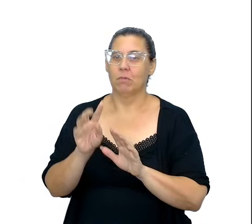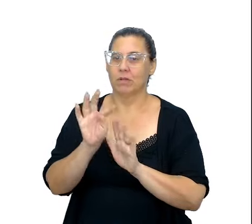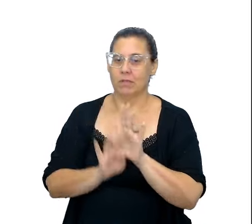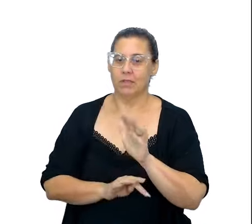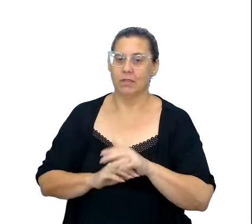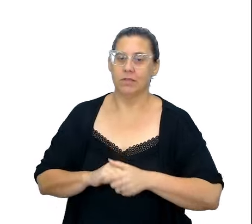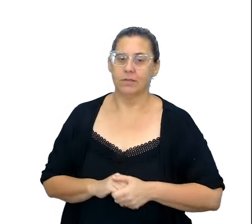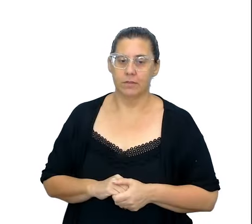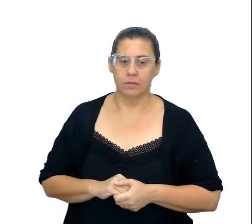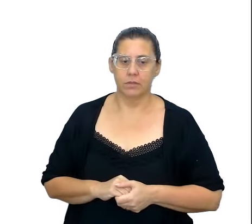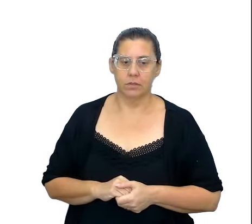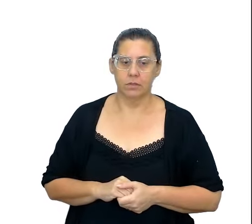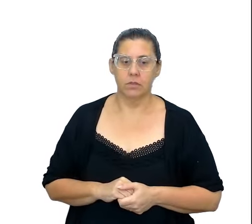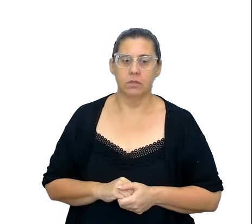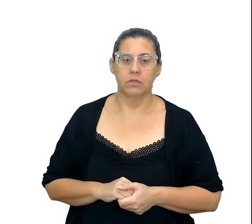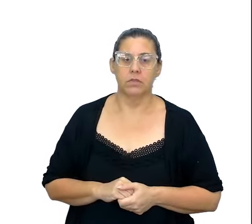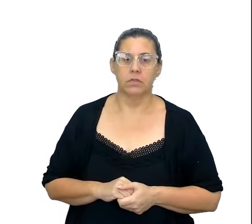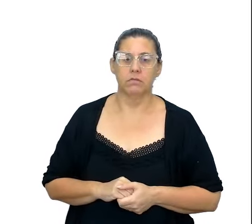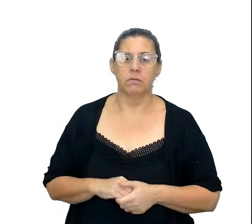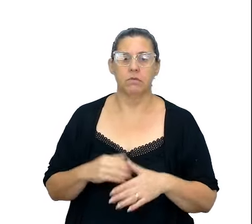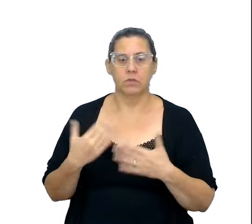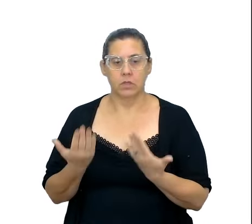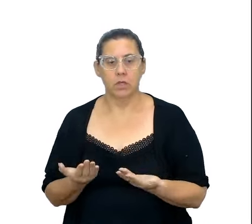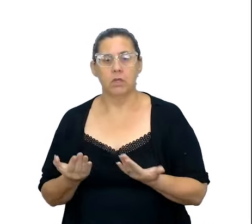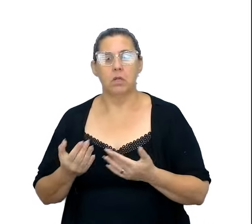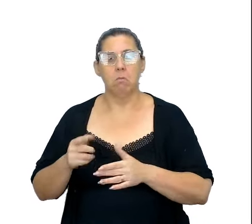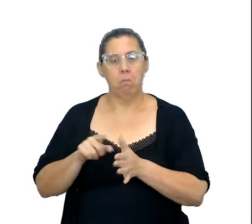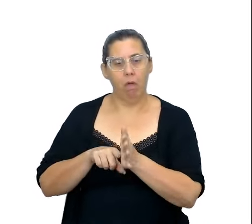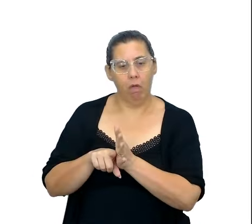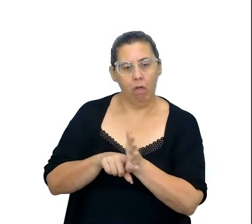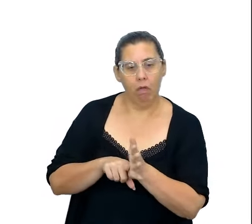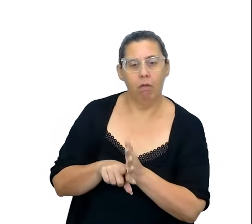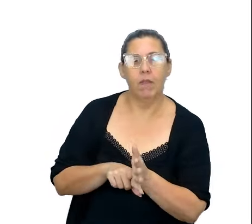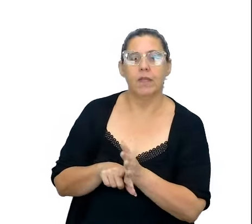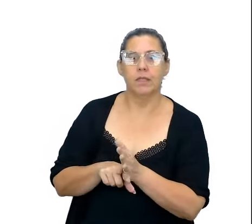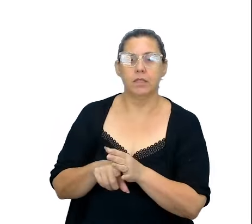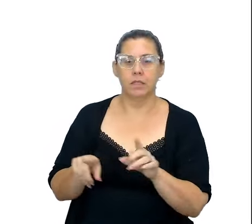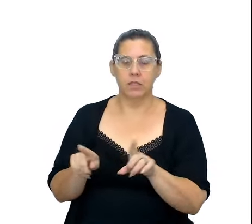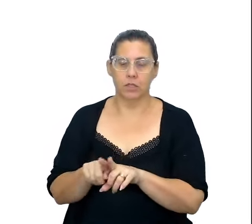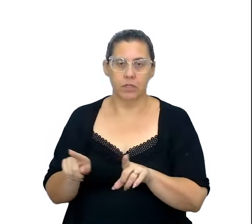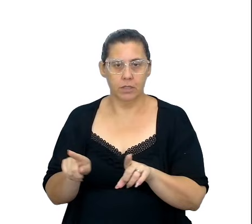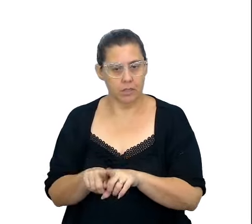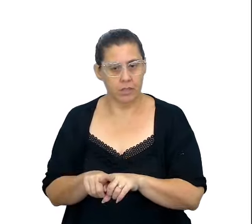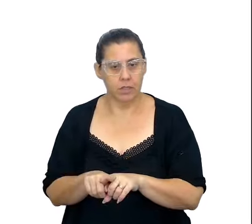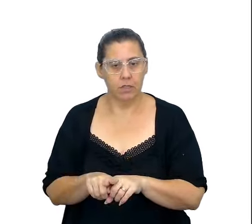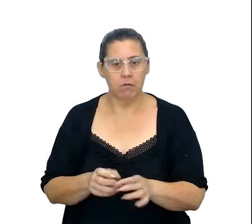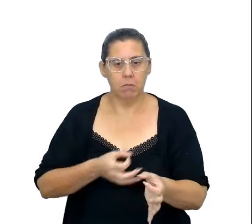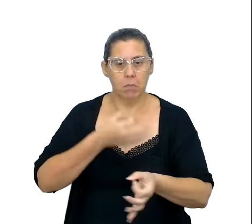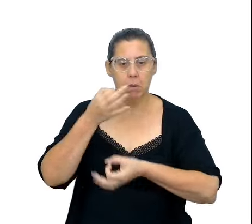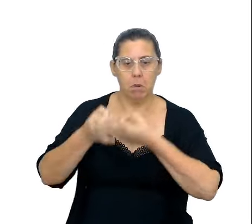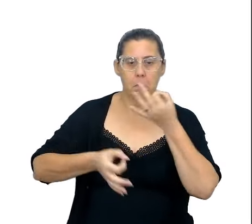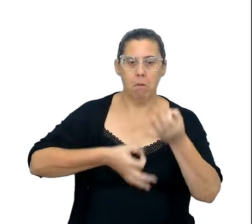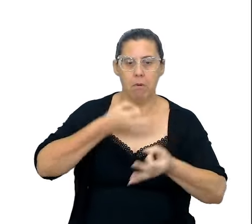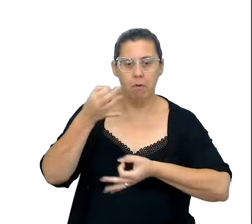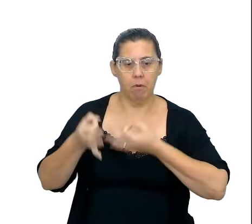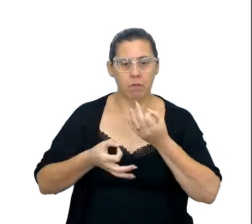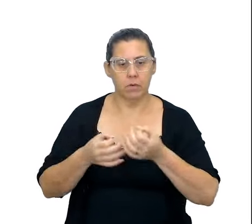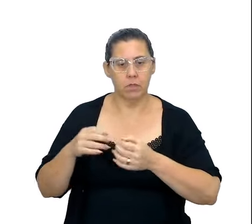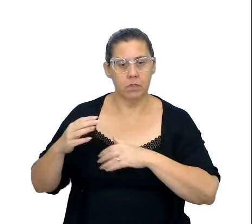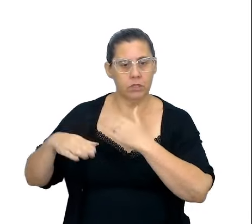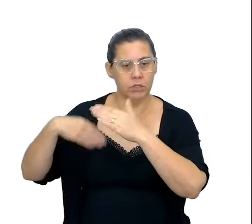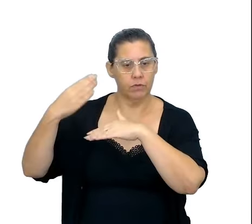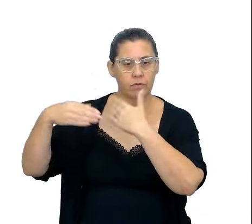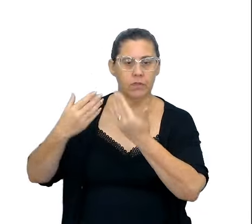certo? Propiciando pesquisa para os estudantes, fazendo com que eles tenham aí um senso crítico, né, no desenvolvimento